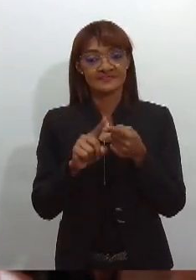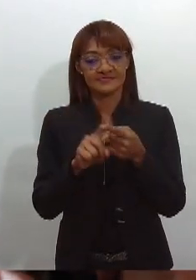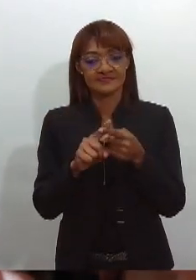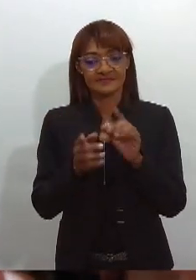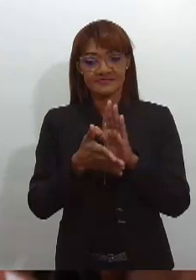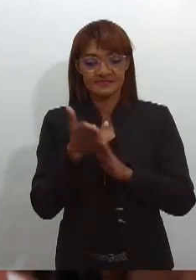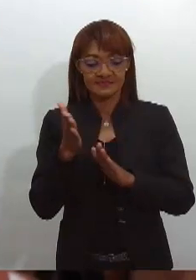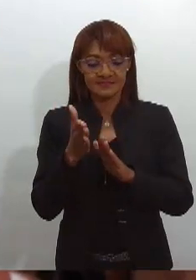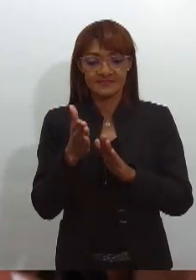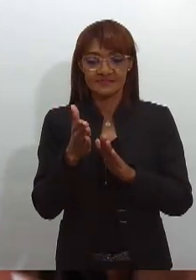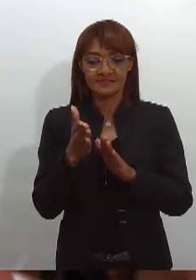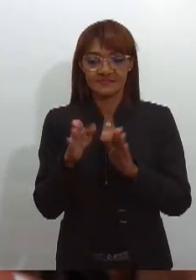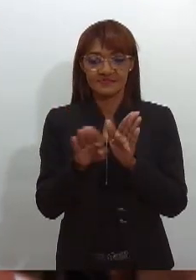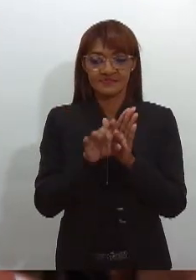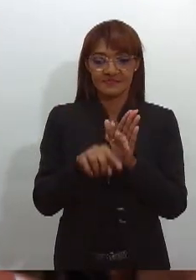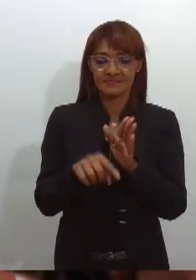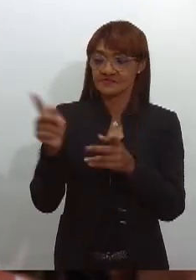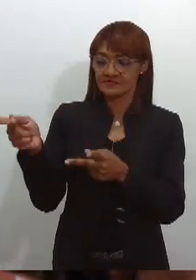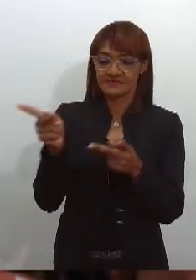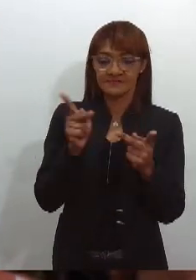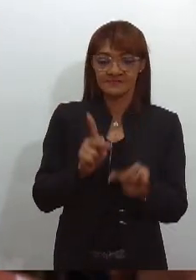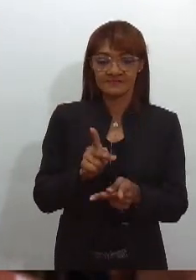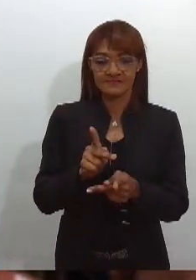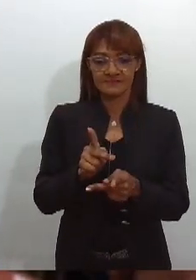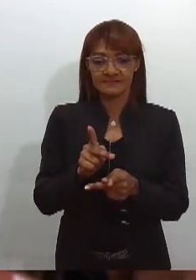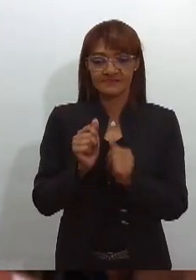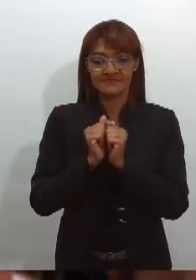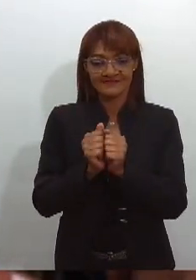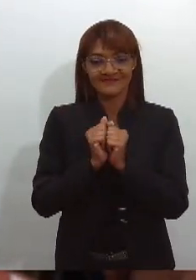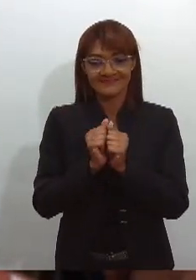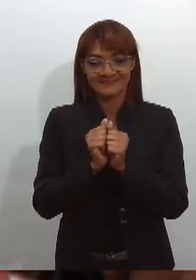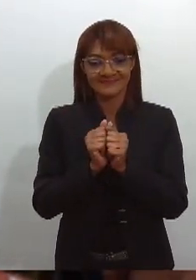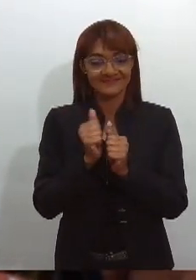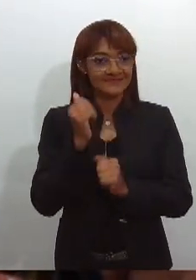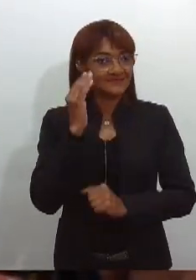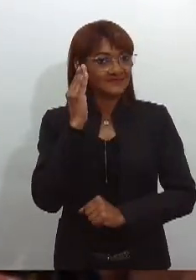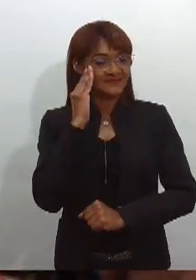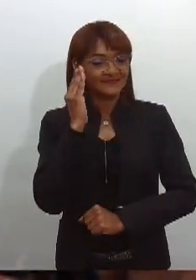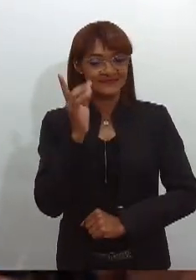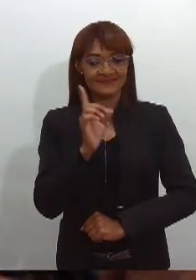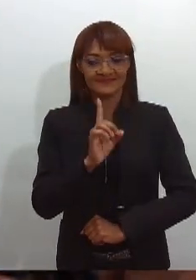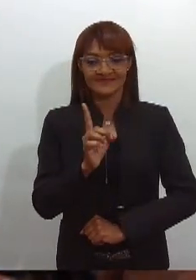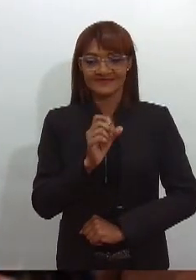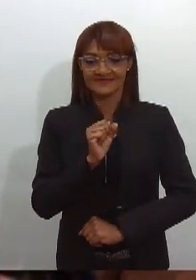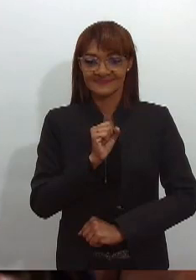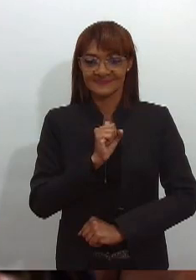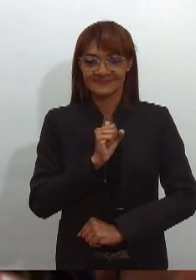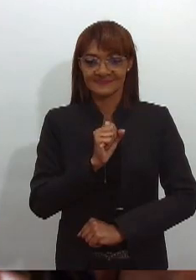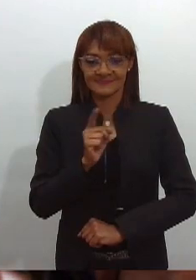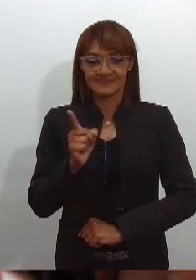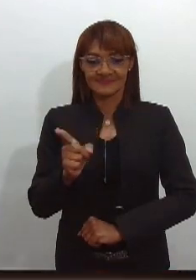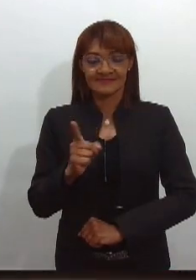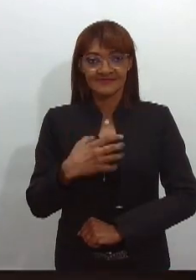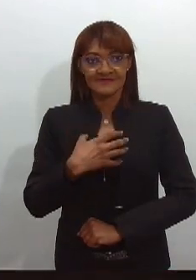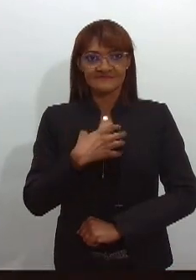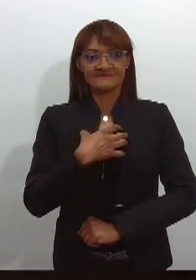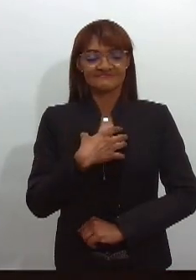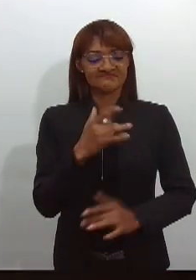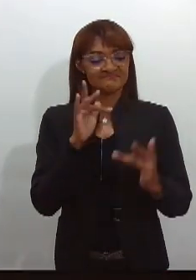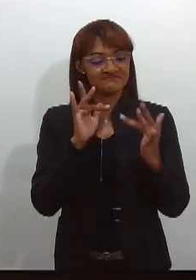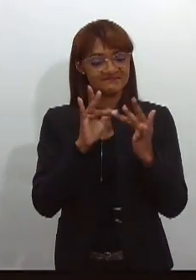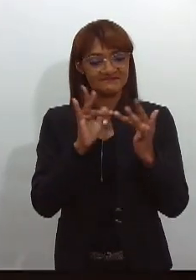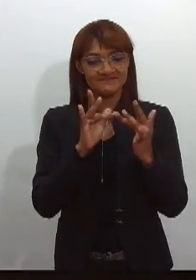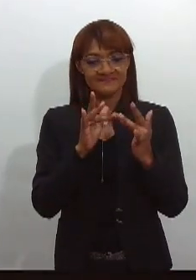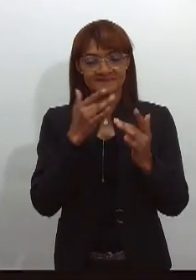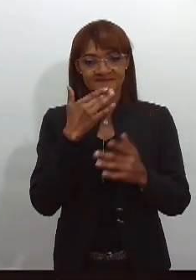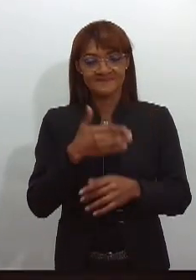eu convidei ela para vir comigo. E eu não esperava que ela se identificasse tanto com a cidade. O autor